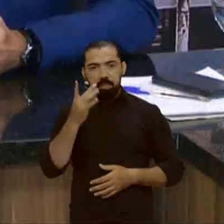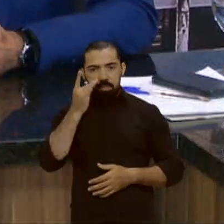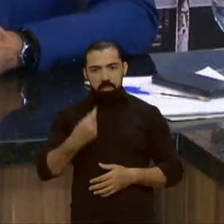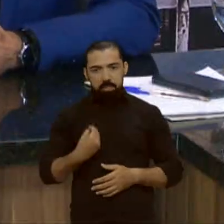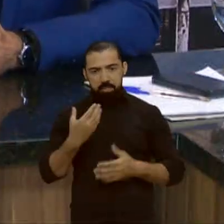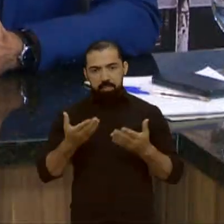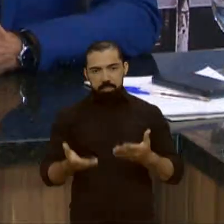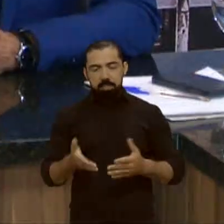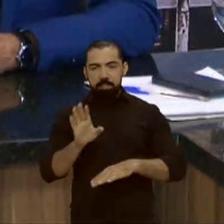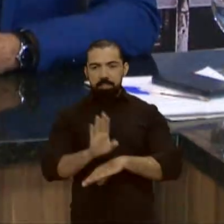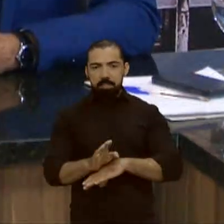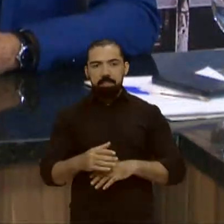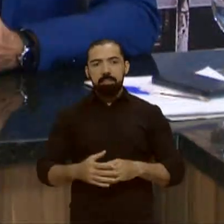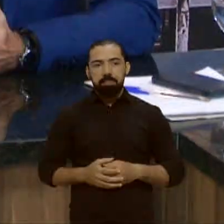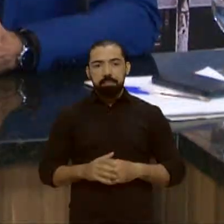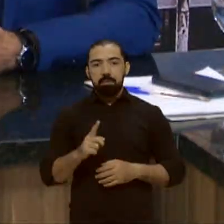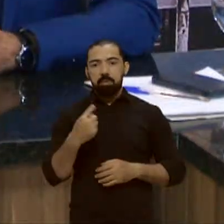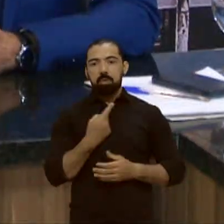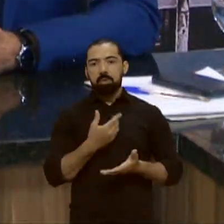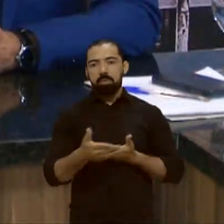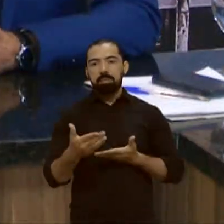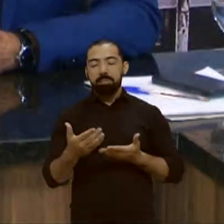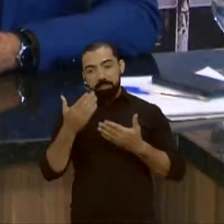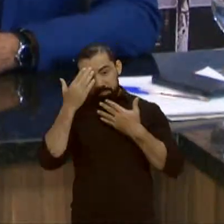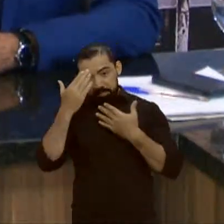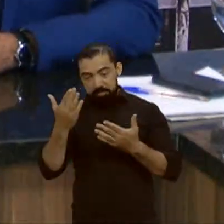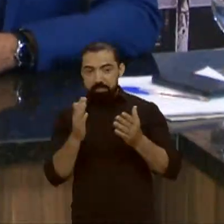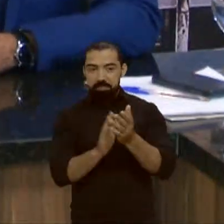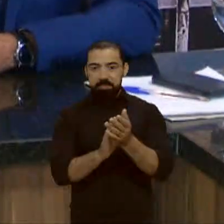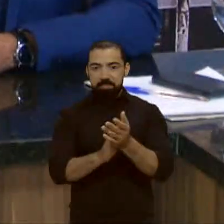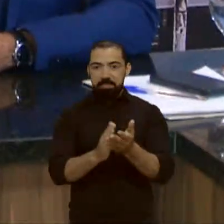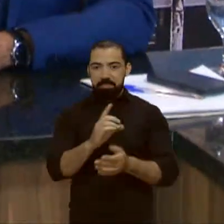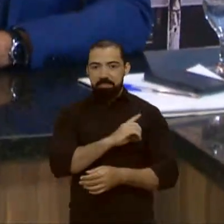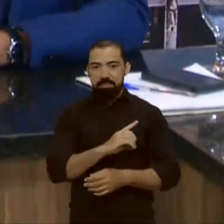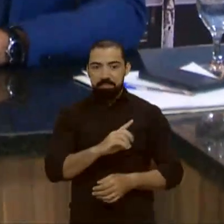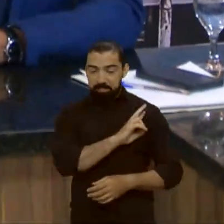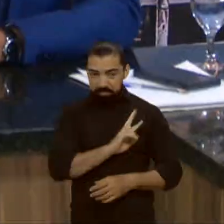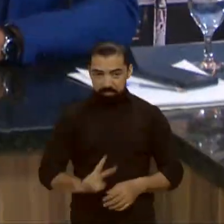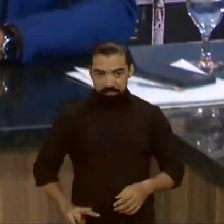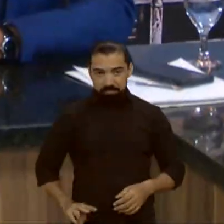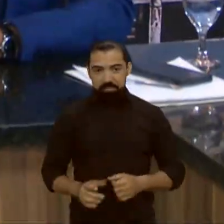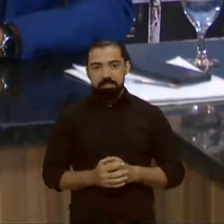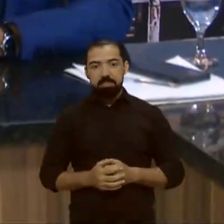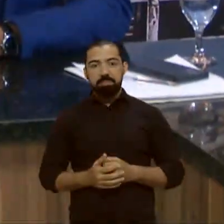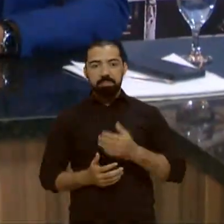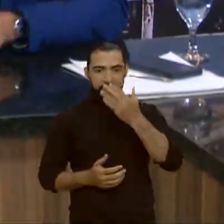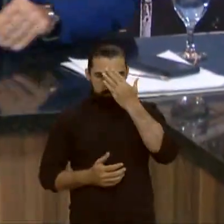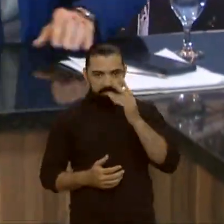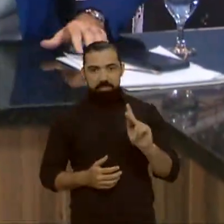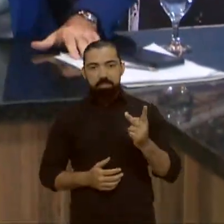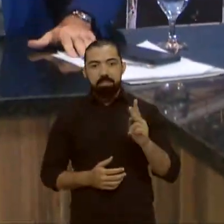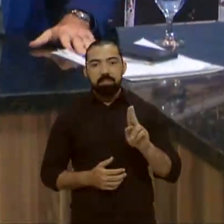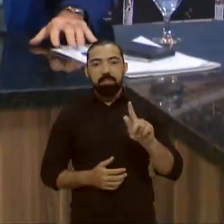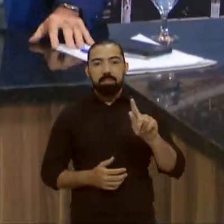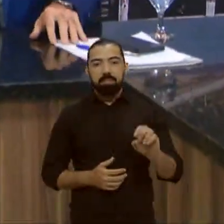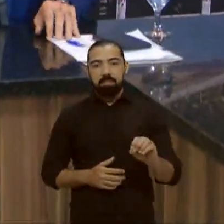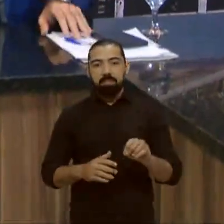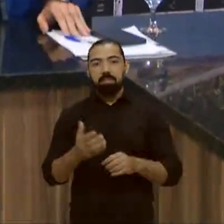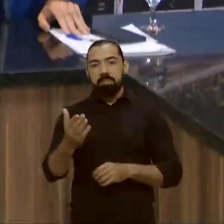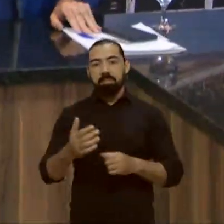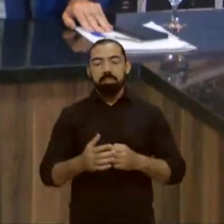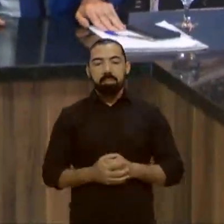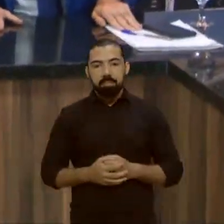aqui na data de hoje para conversar sobre esse assunto. Muito obrigado e parabéns, vereador. Muito obrigado, doutor Hugo